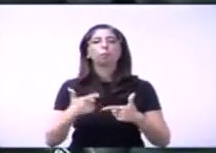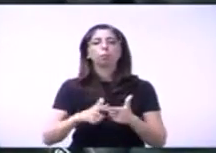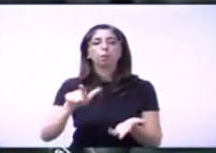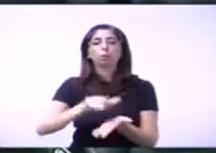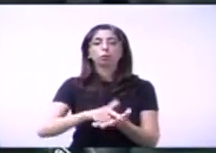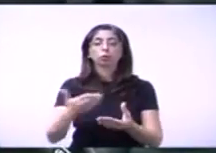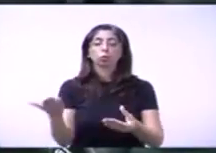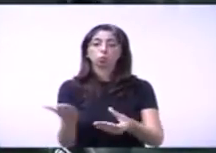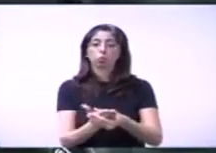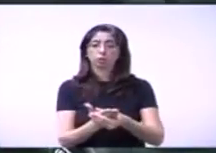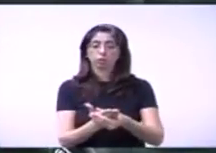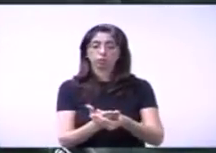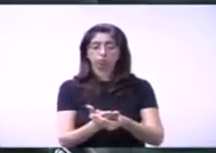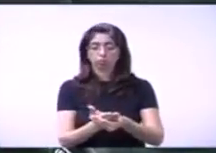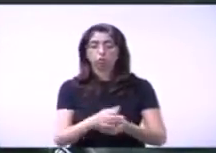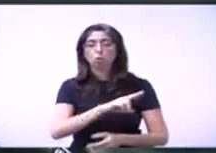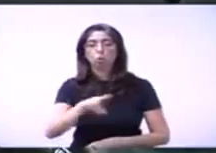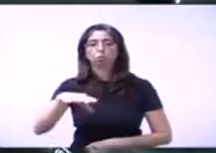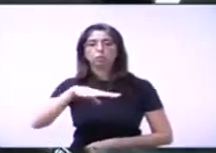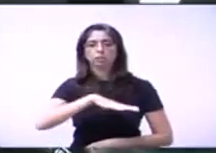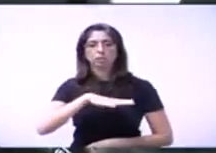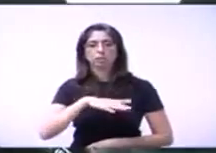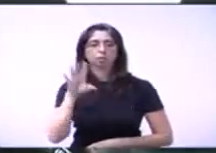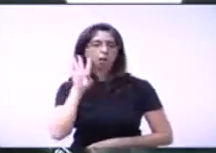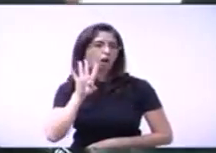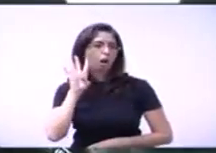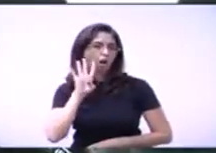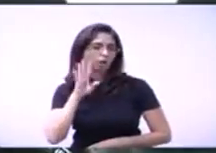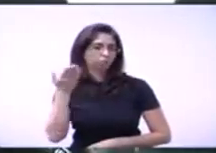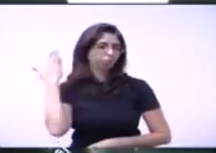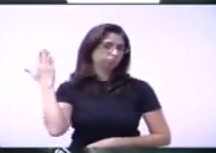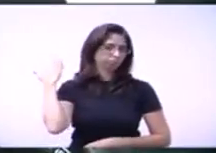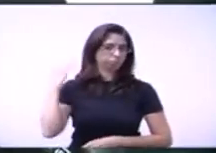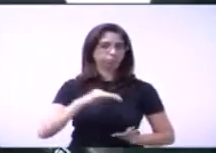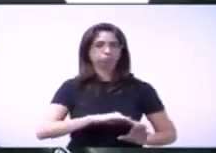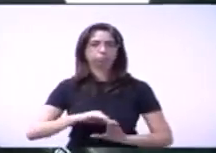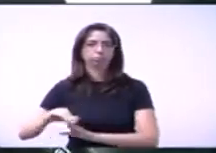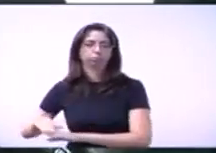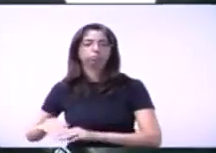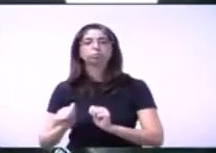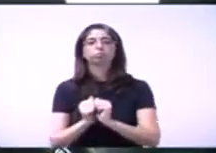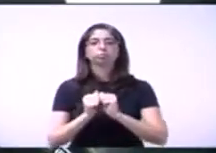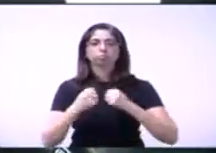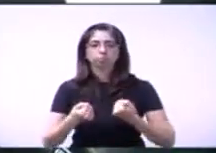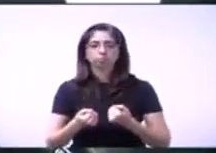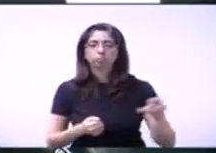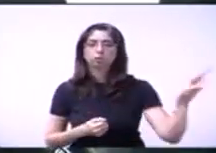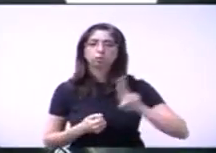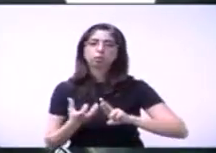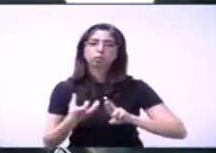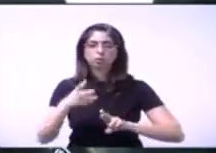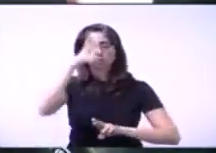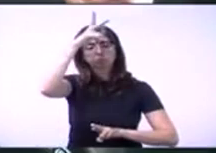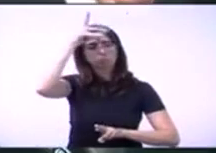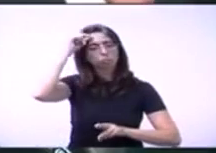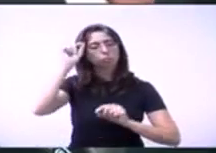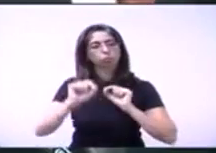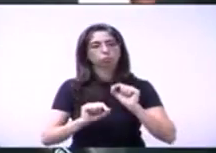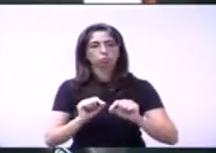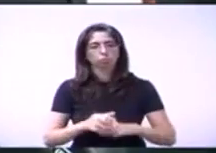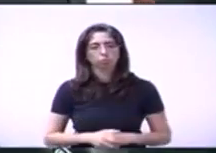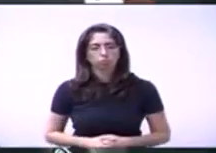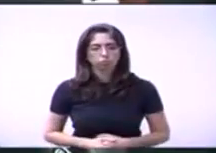Cidade Legal. 131, do vereador Marquinho Fiorella, requer informações ao Executivo quanto